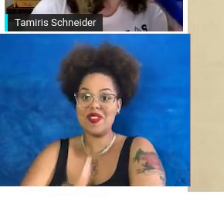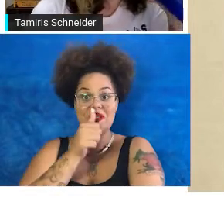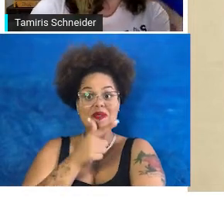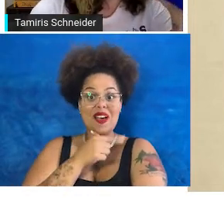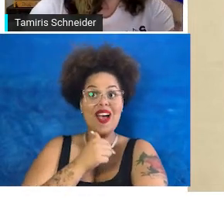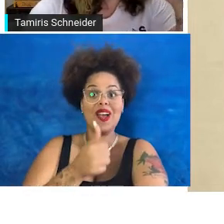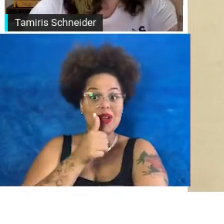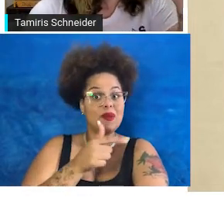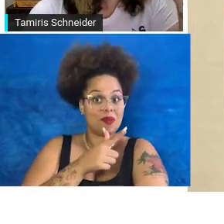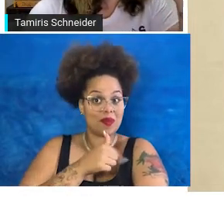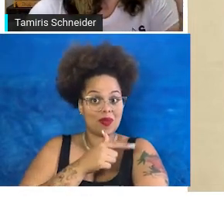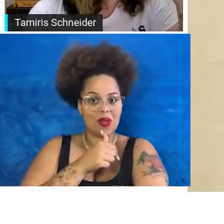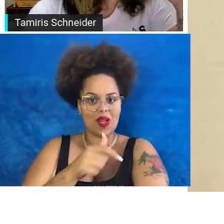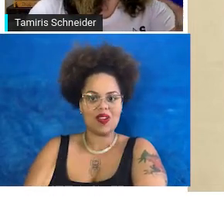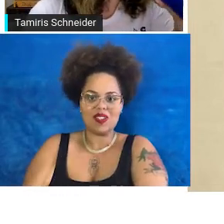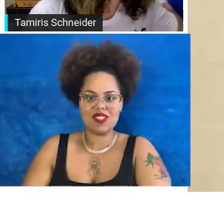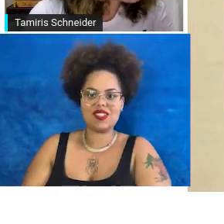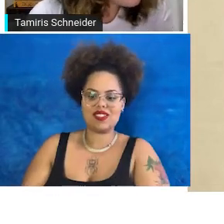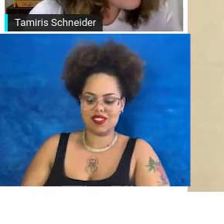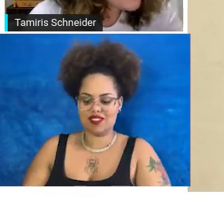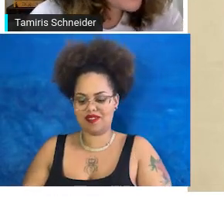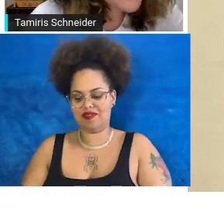galera.